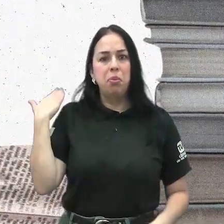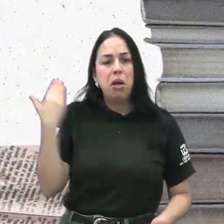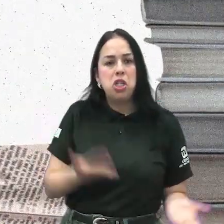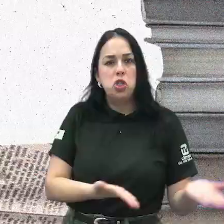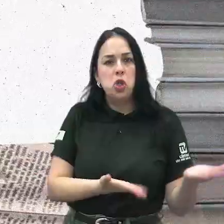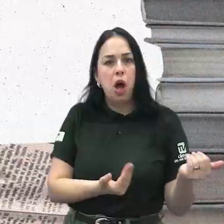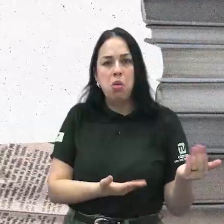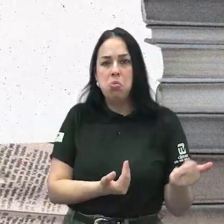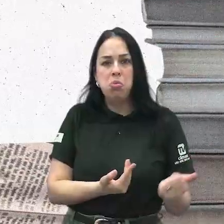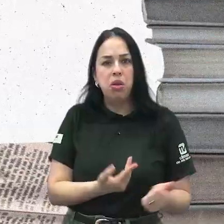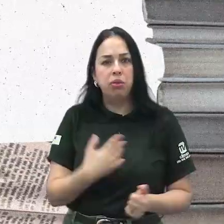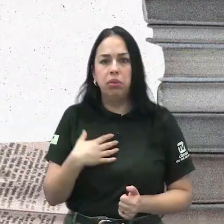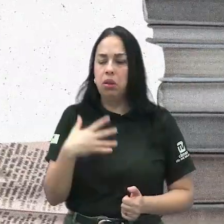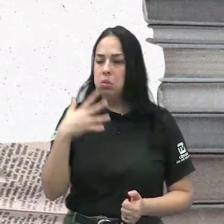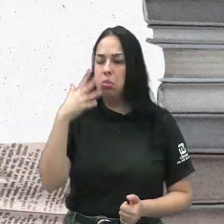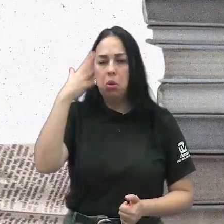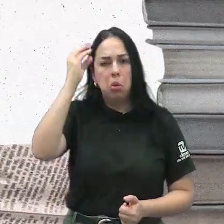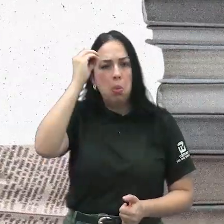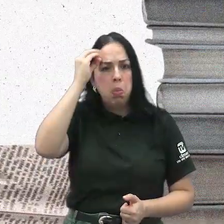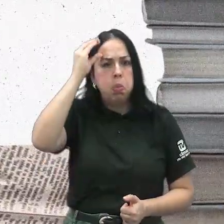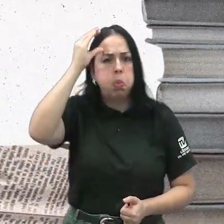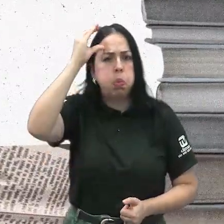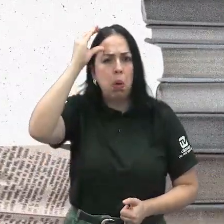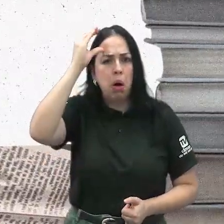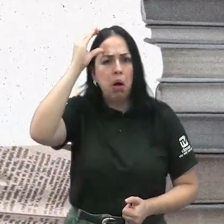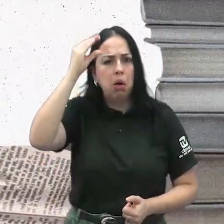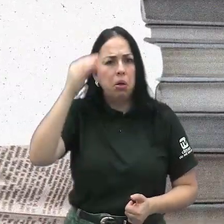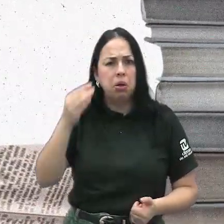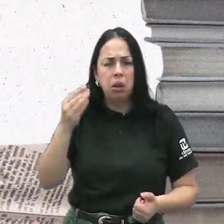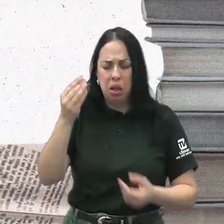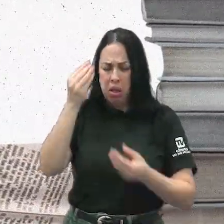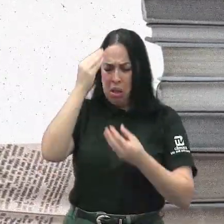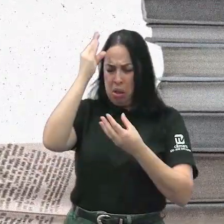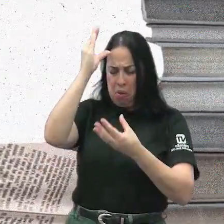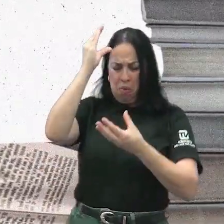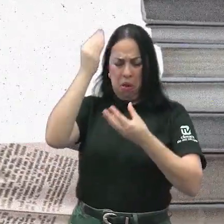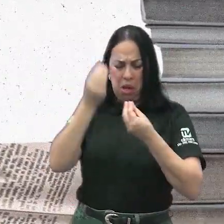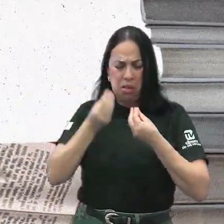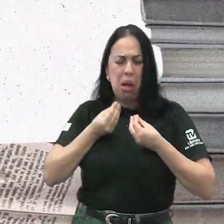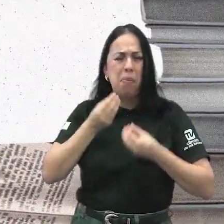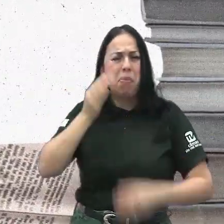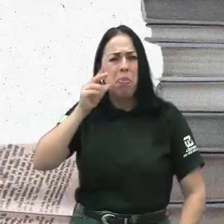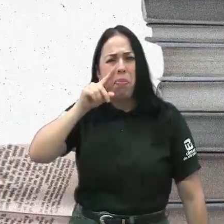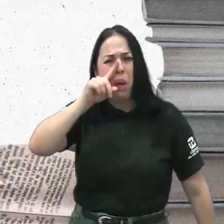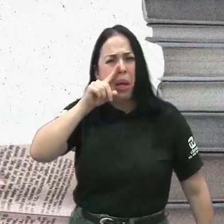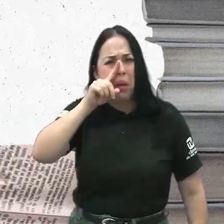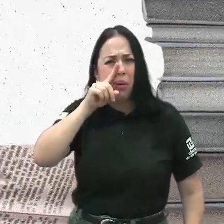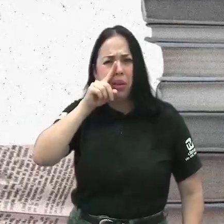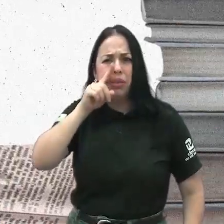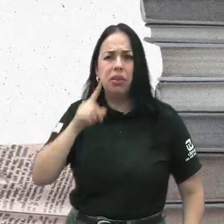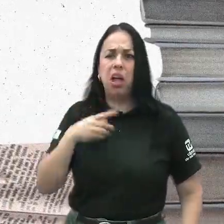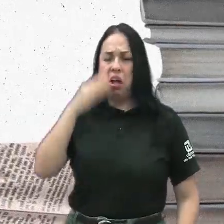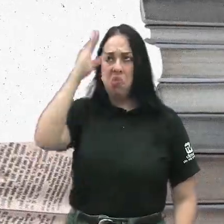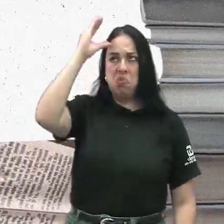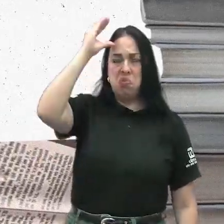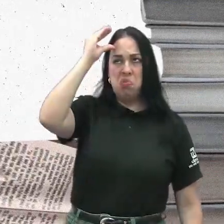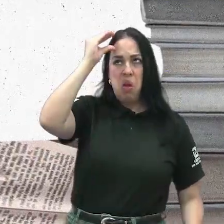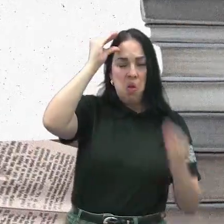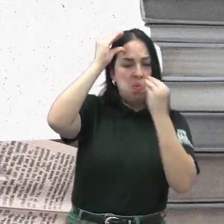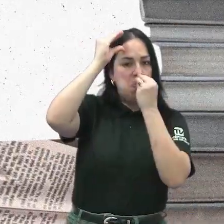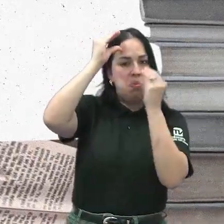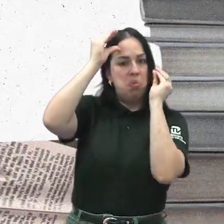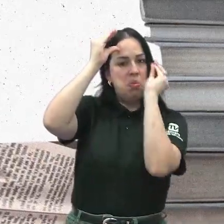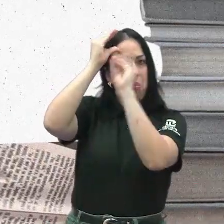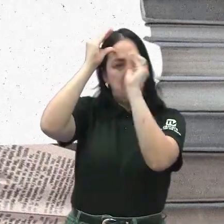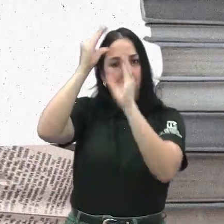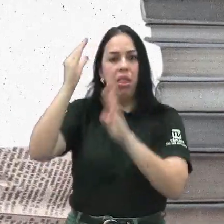era jovem, não conseguia acreditar que, se o conhecimento oferecesse perigo, a solução seria a ignorância.